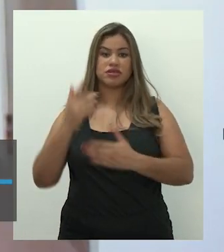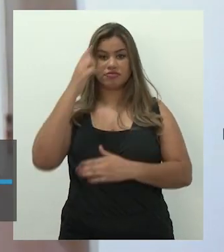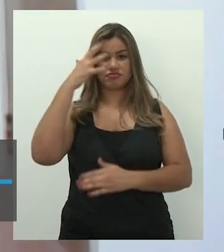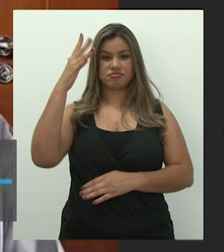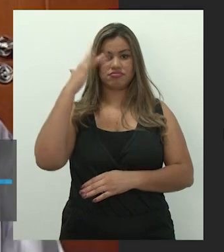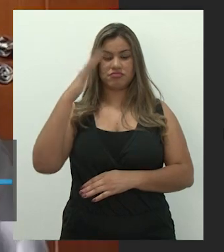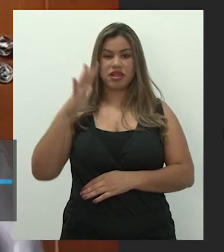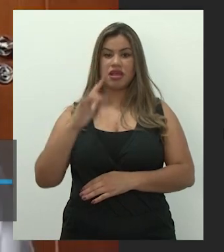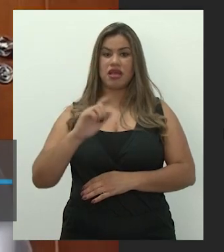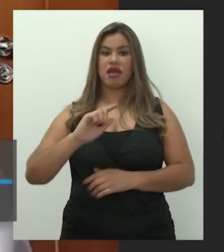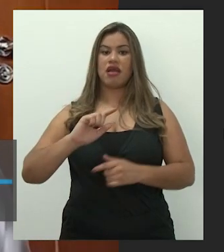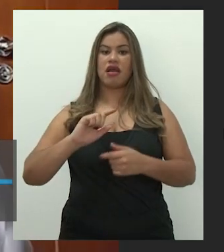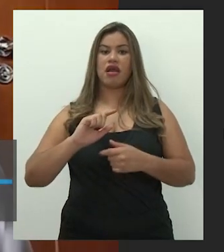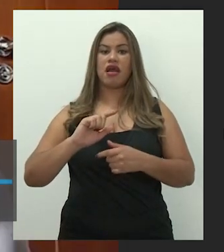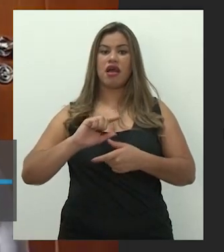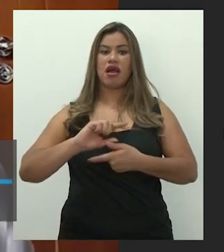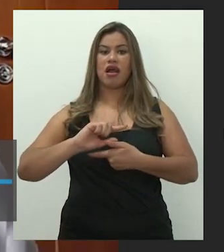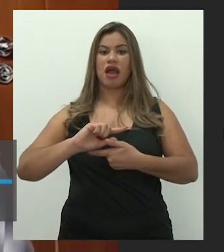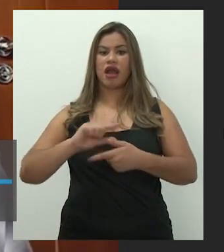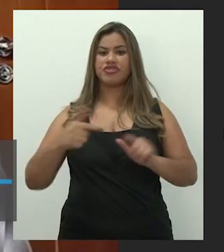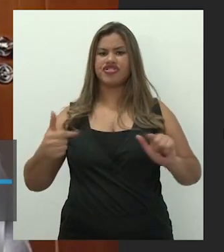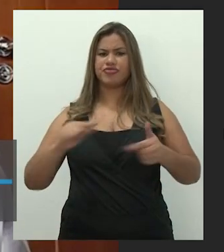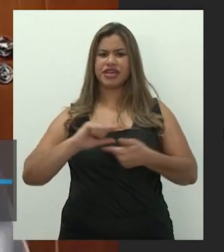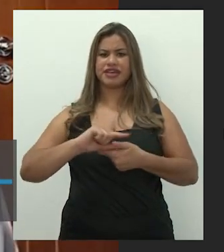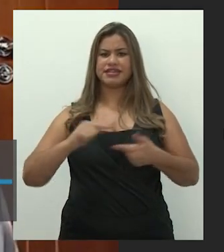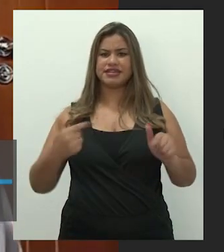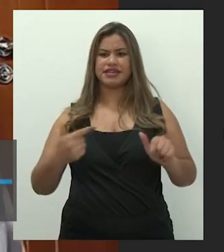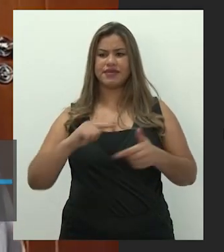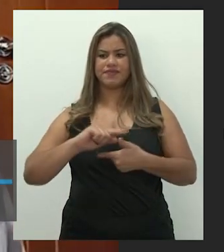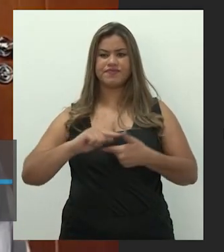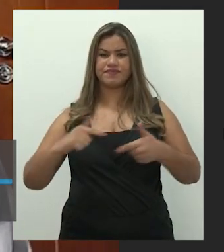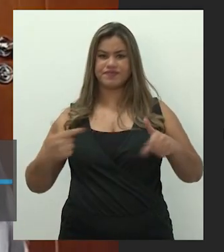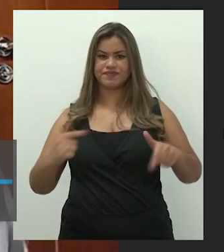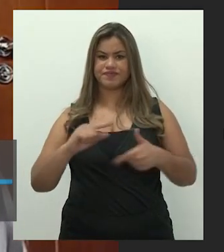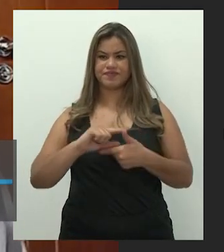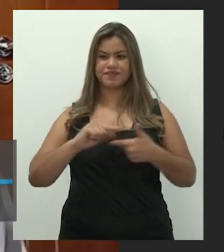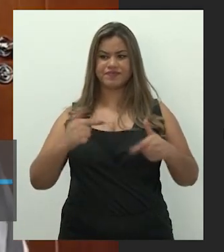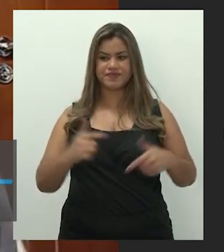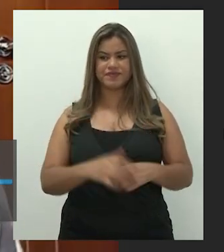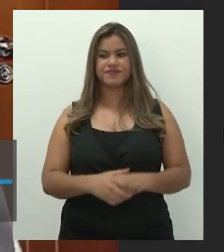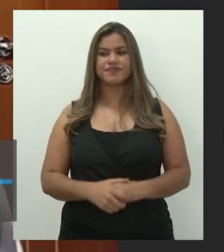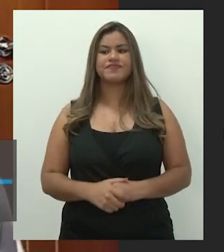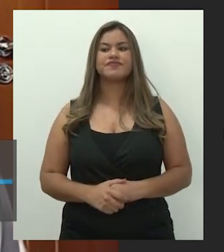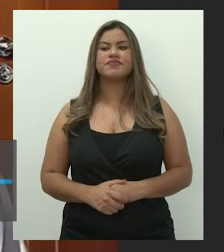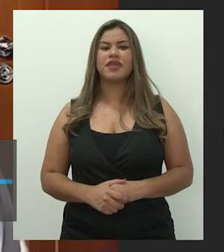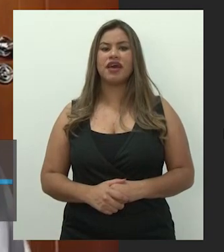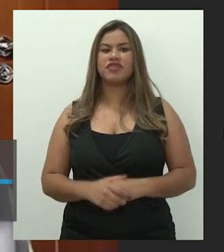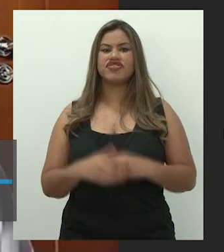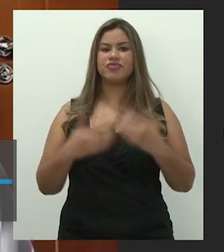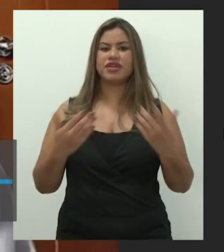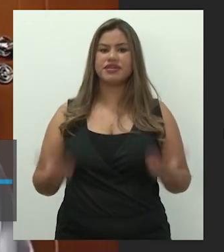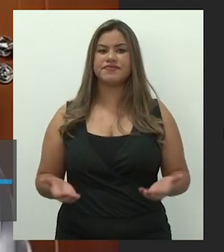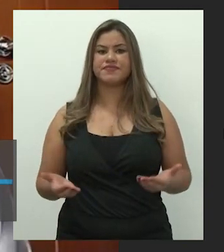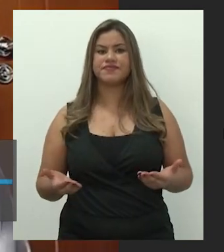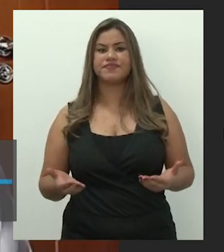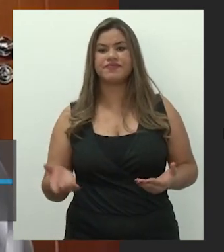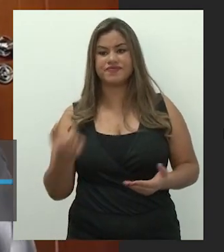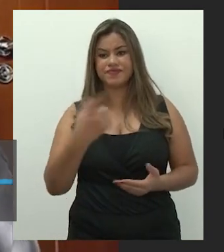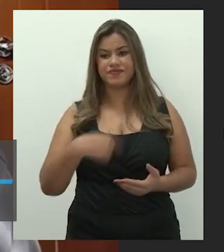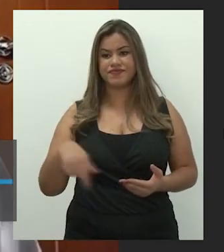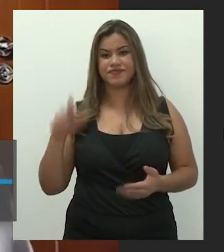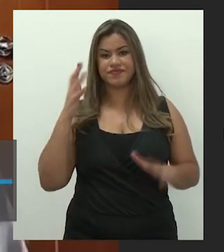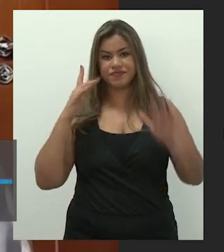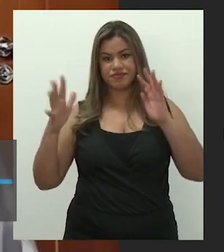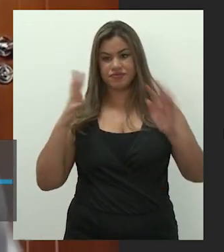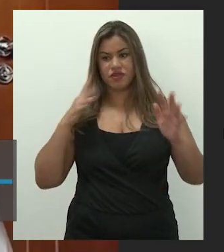Isso mesmo, Lourdes. A gente estava devendo essa interação do último ATPC, que foi meio corridinho, mas estamos lá. Não